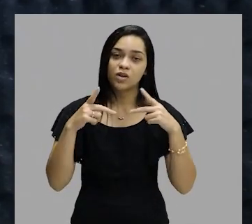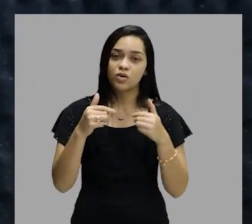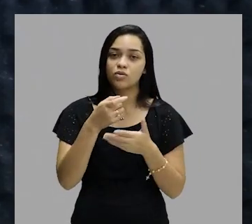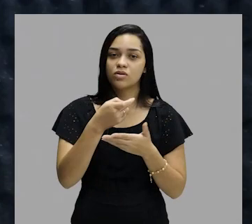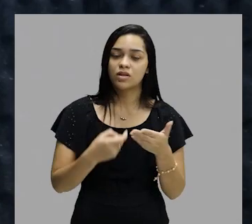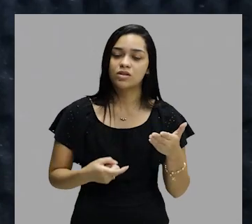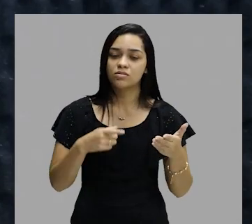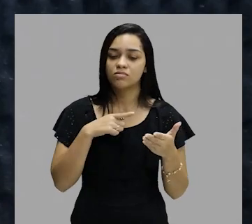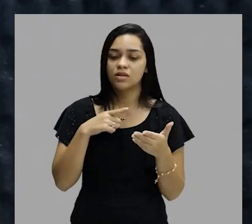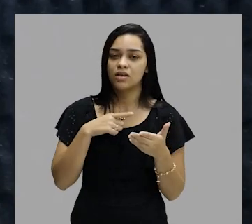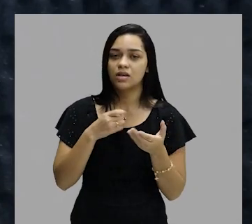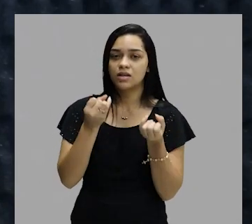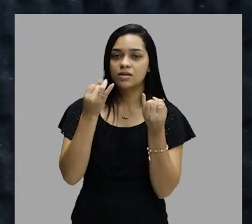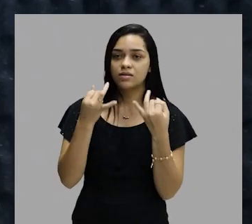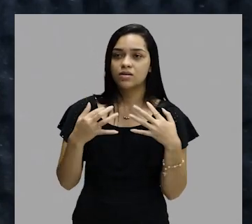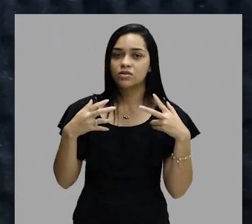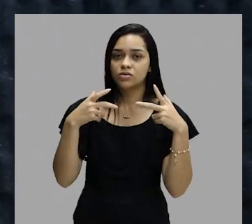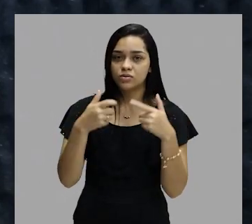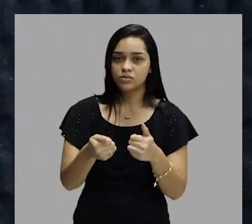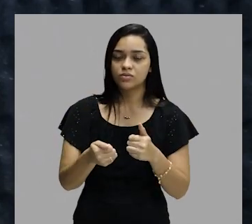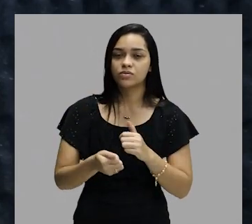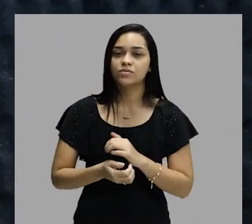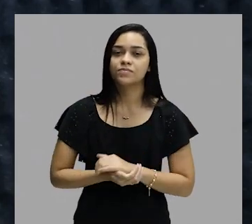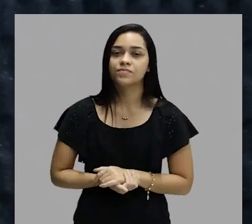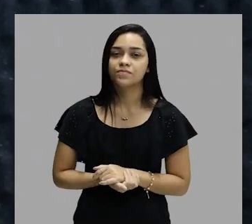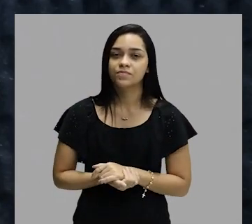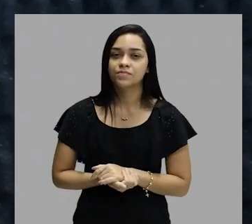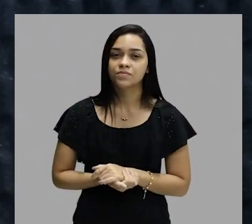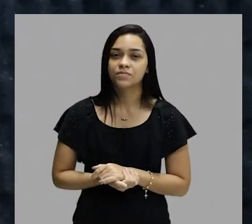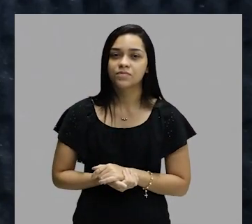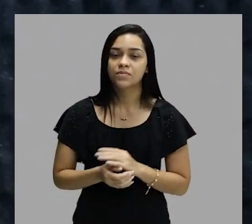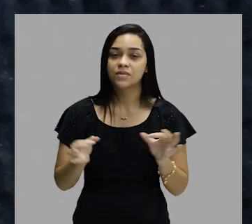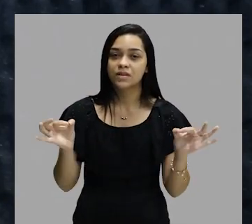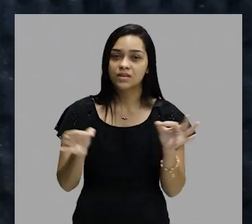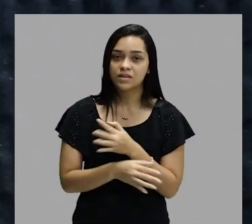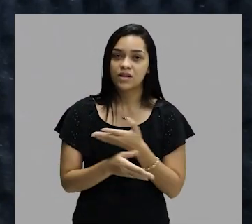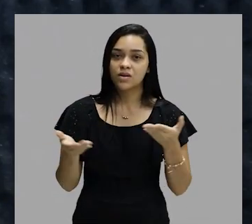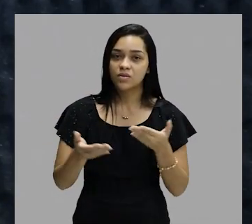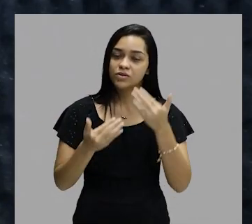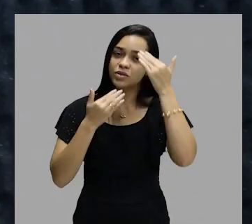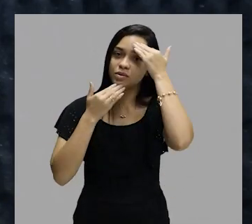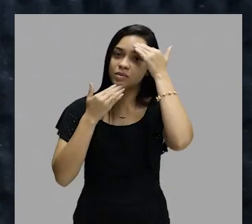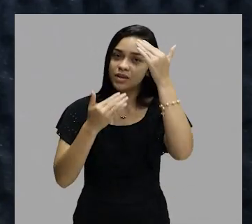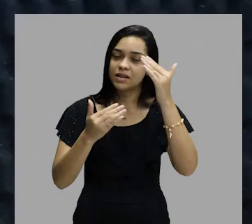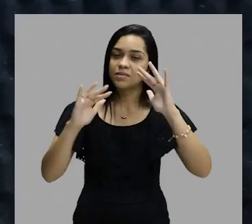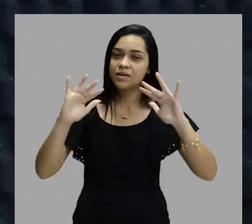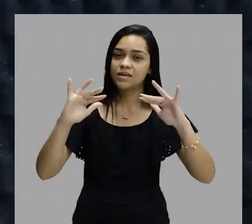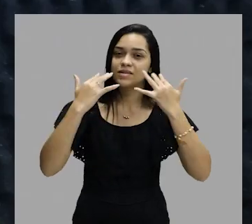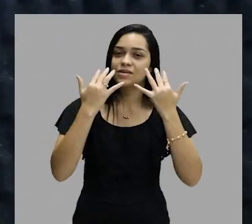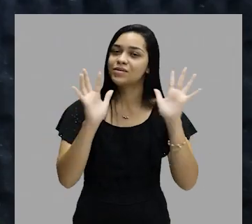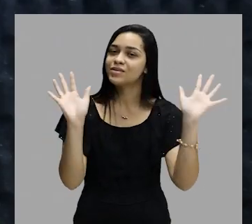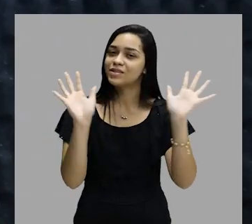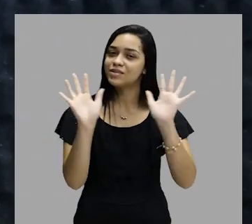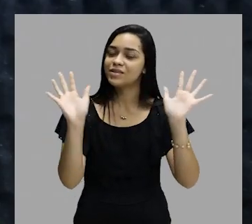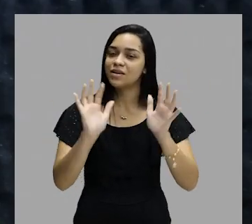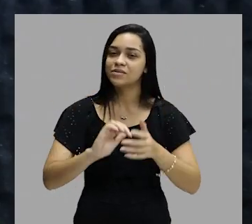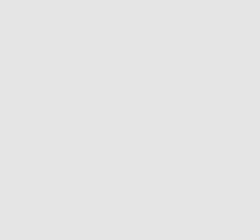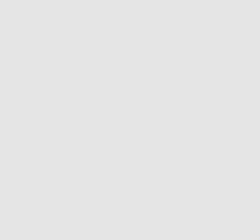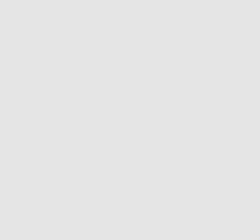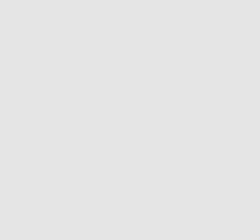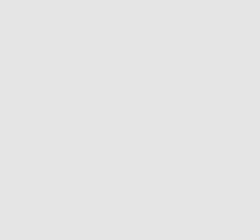essa explicação dessa mudança, tá bom? A gente encerra por aqui. Obrigada pela atenção e bye, bye.